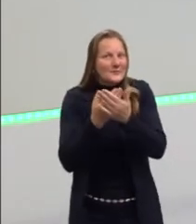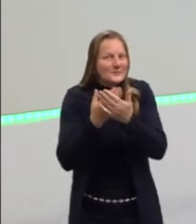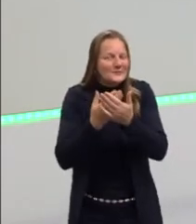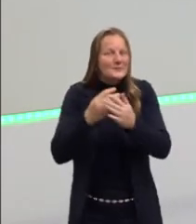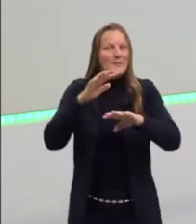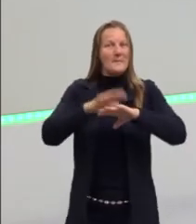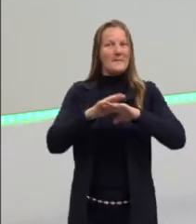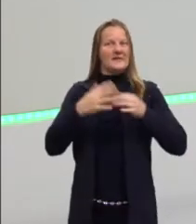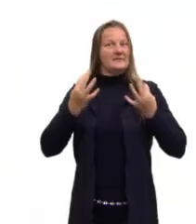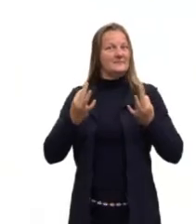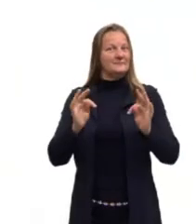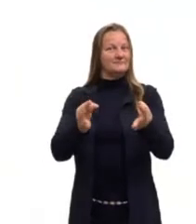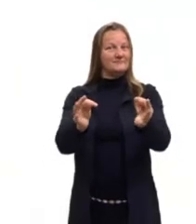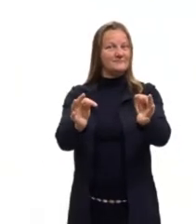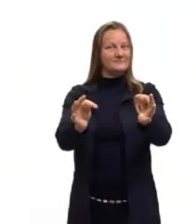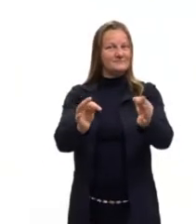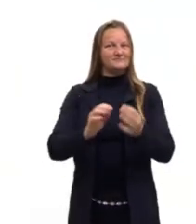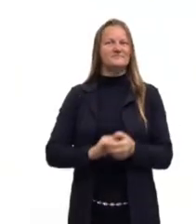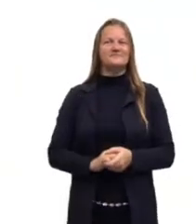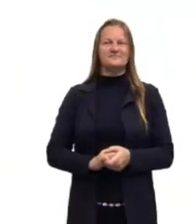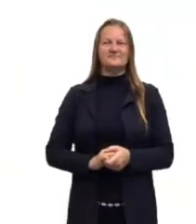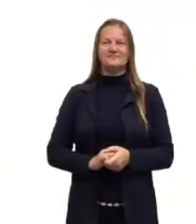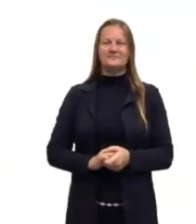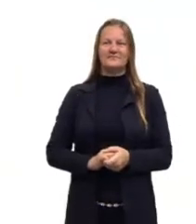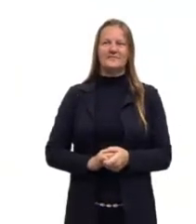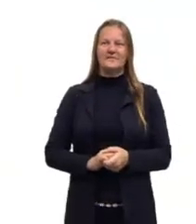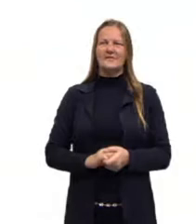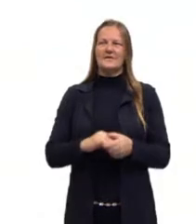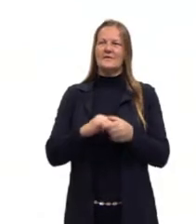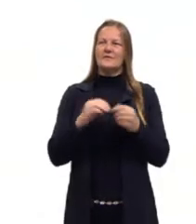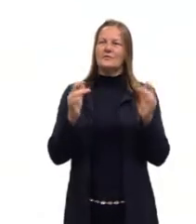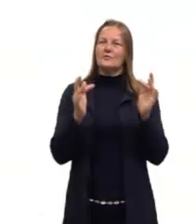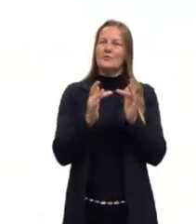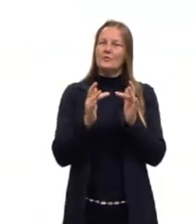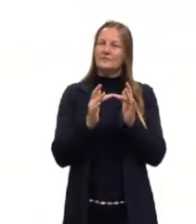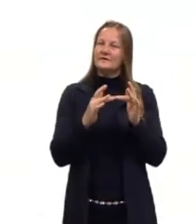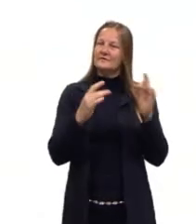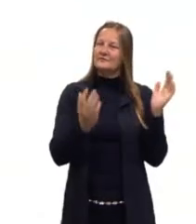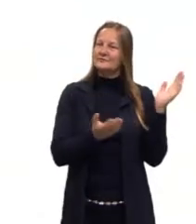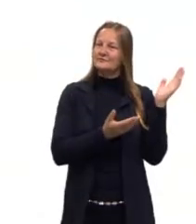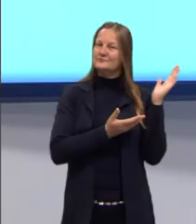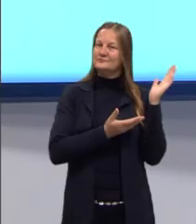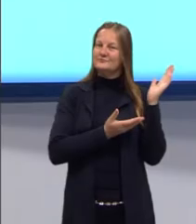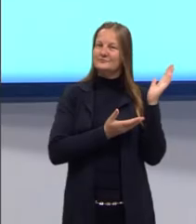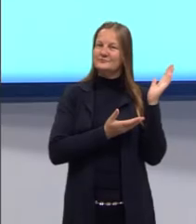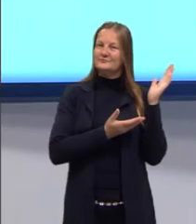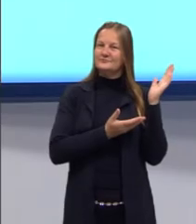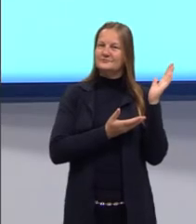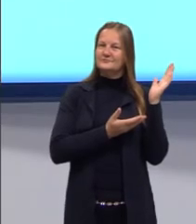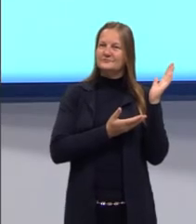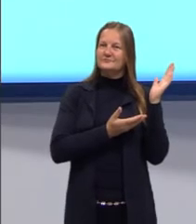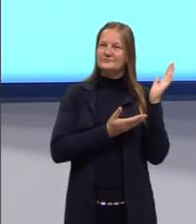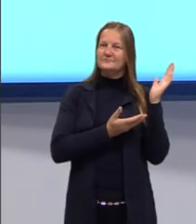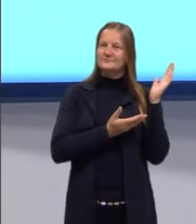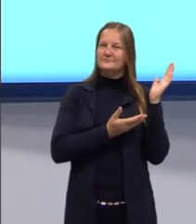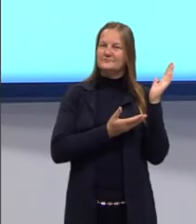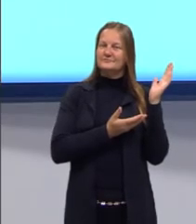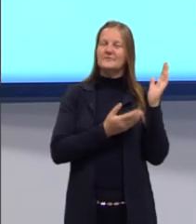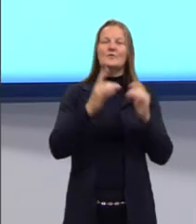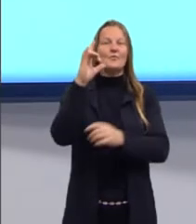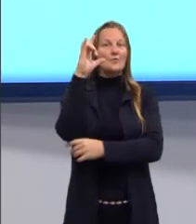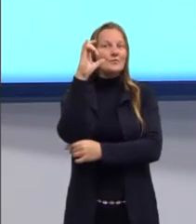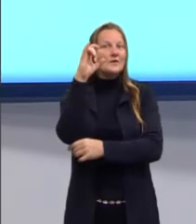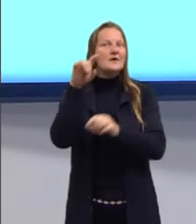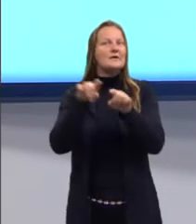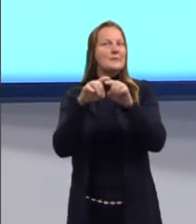da Matemática e suas Tecnologias aqui eu deixo para vocês o Instagram e também o e-mail caso vocês